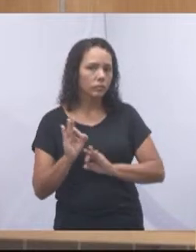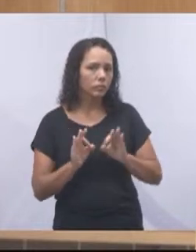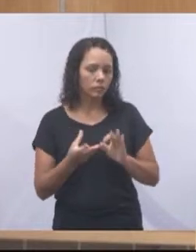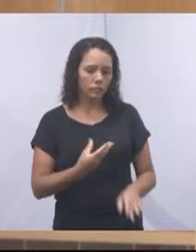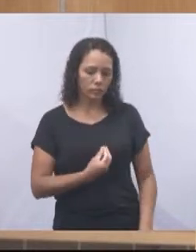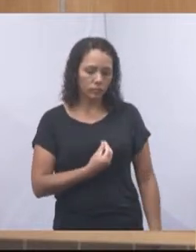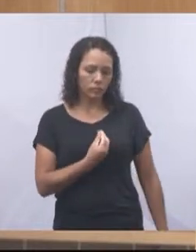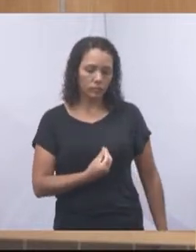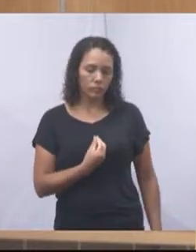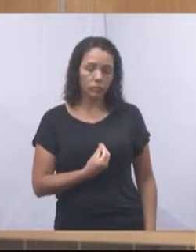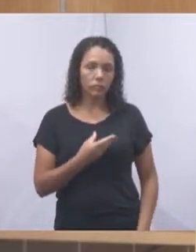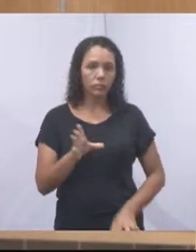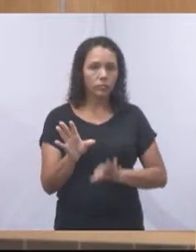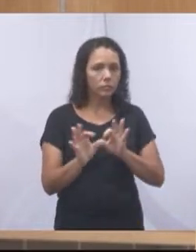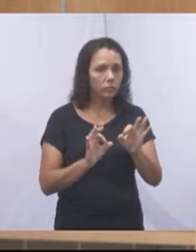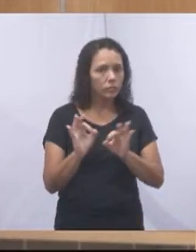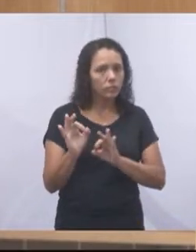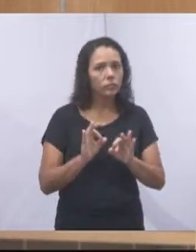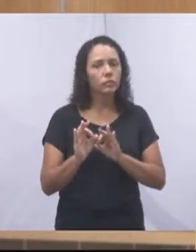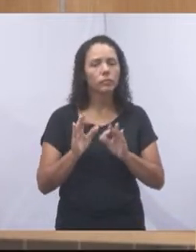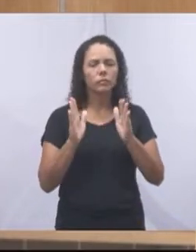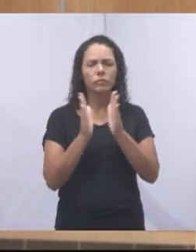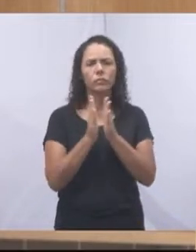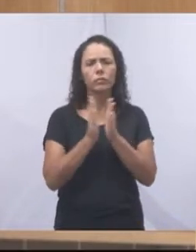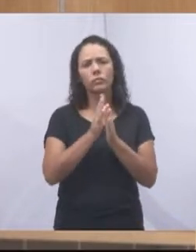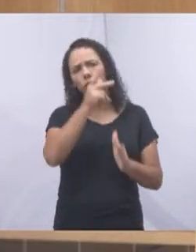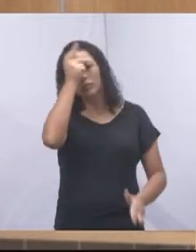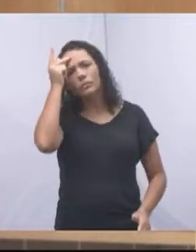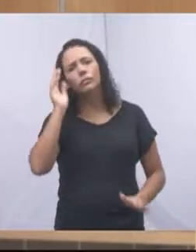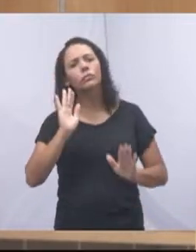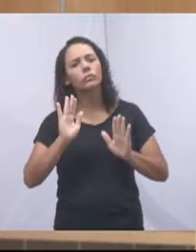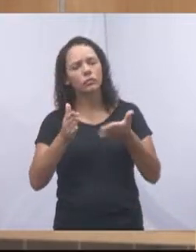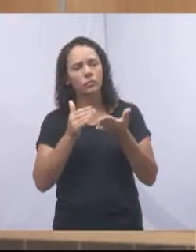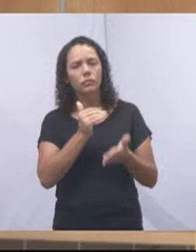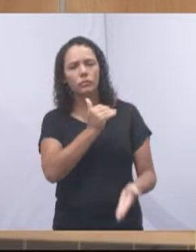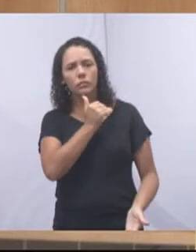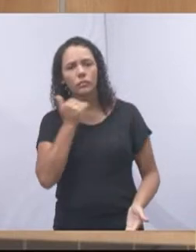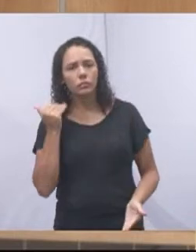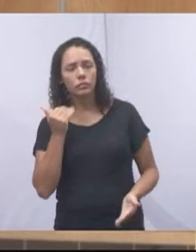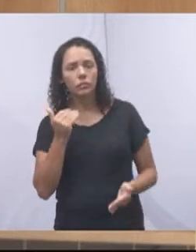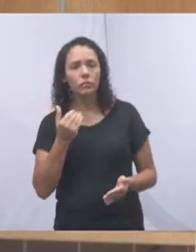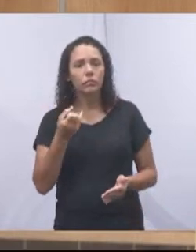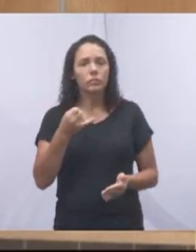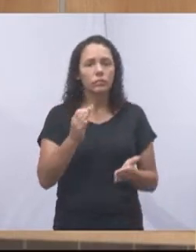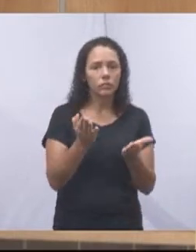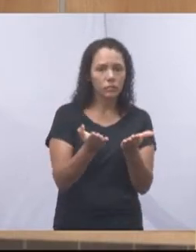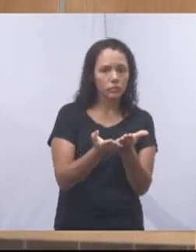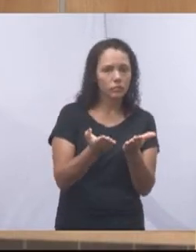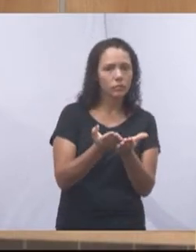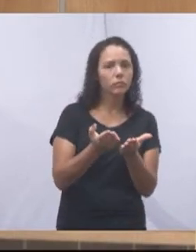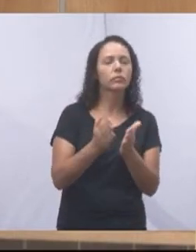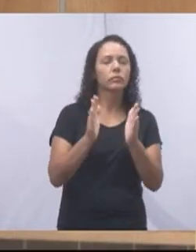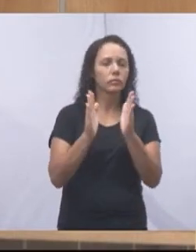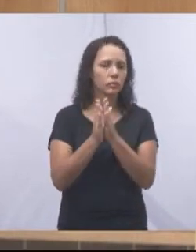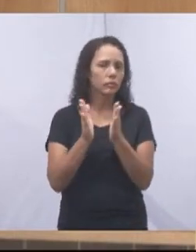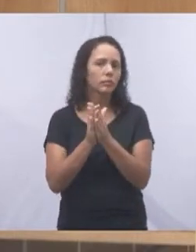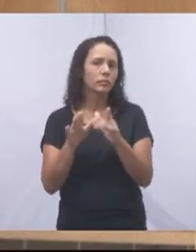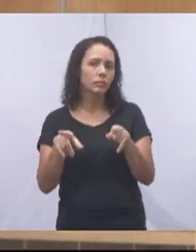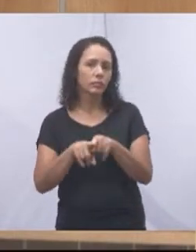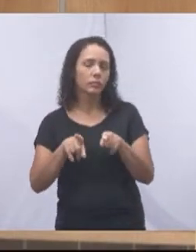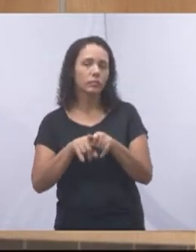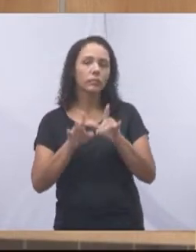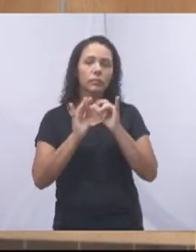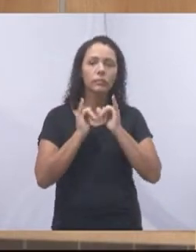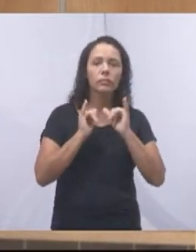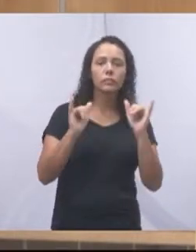preparado, rezar para quem já foi, quem for evangélico, orar para quem já foi e